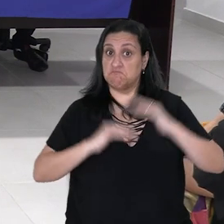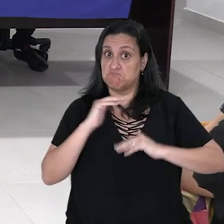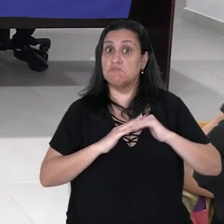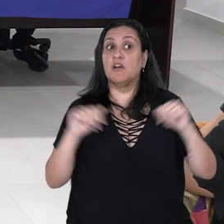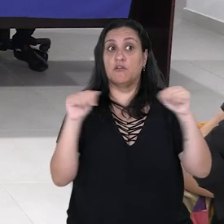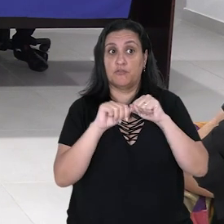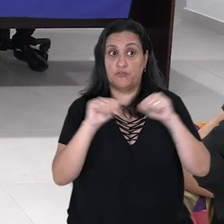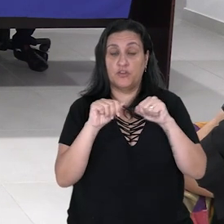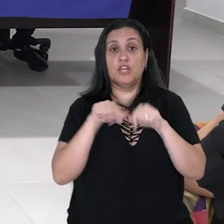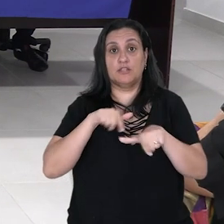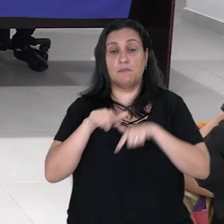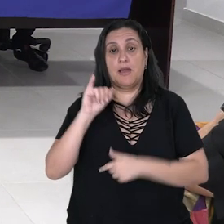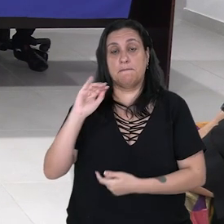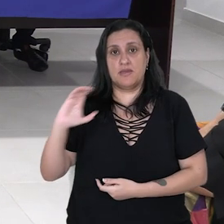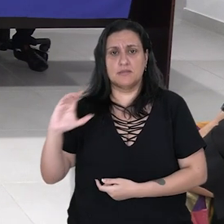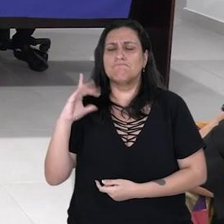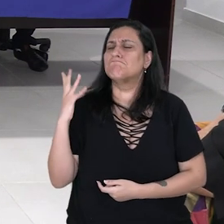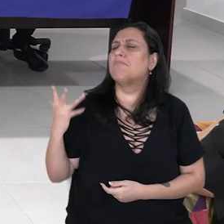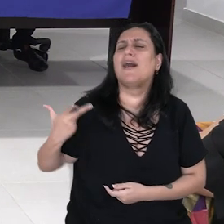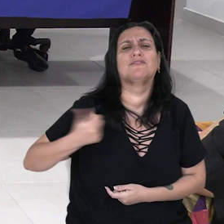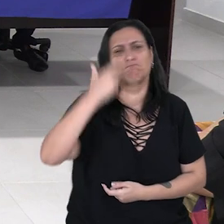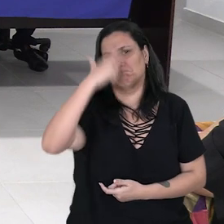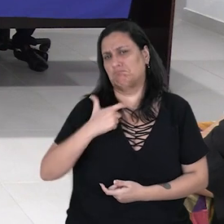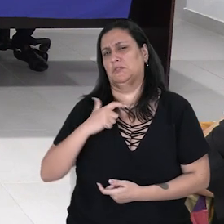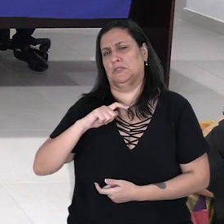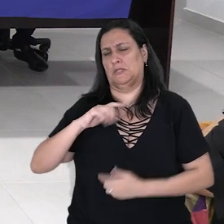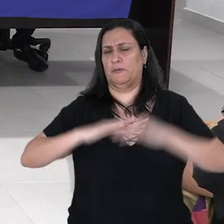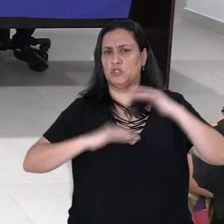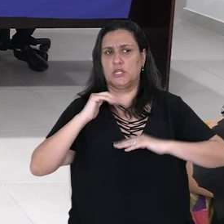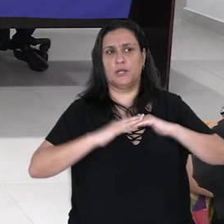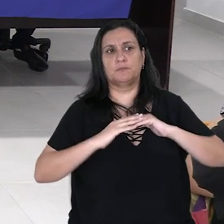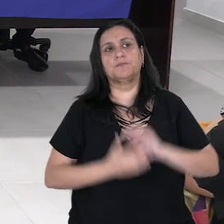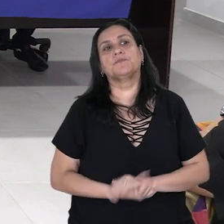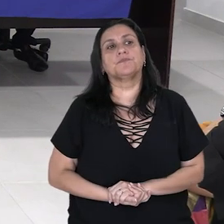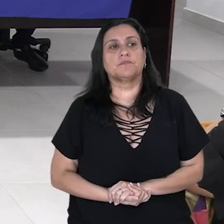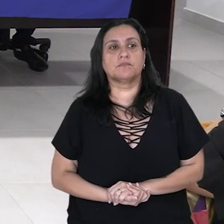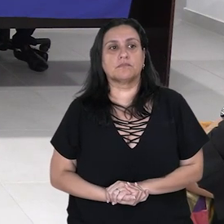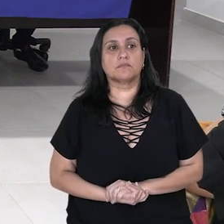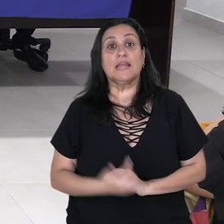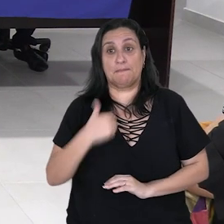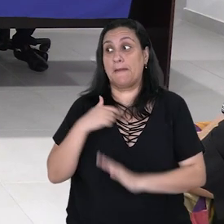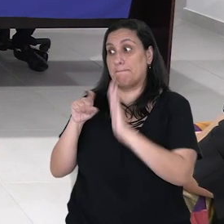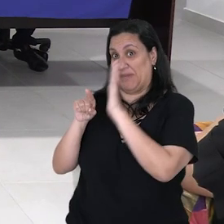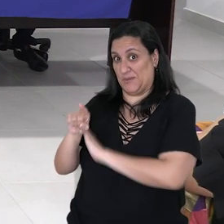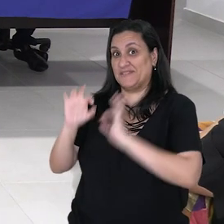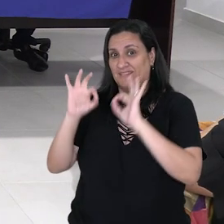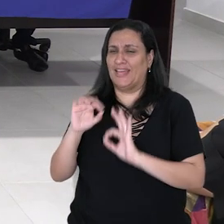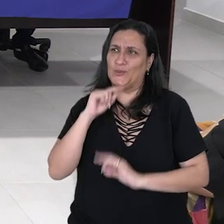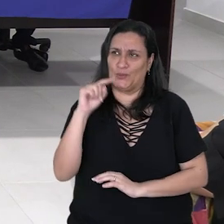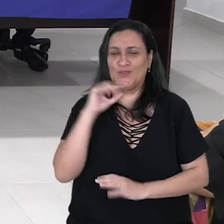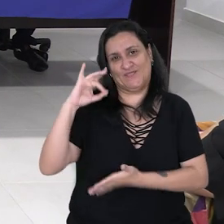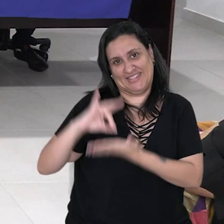prestar serviço no IBC. É uma pessoa fantástica. E a minha pergunta é mais uma